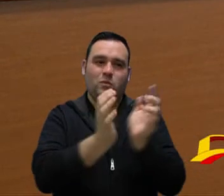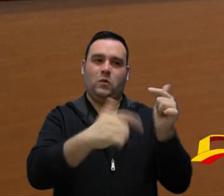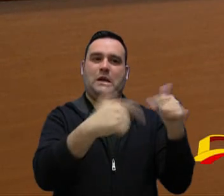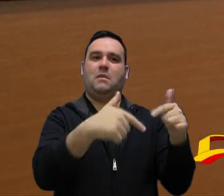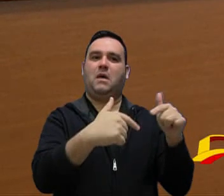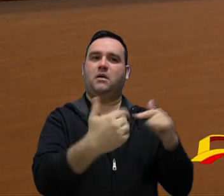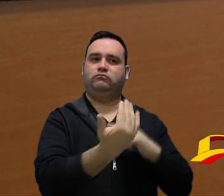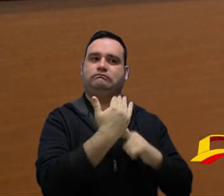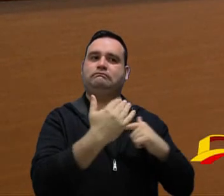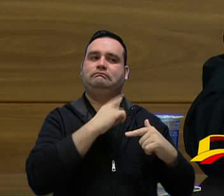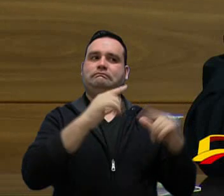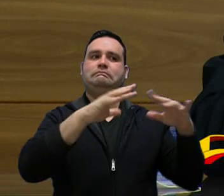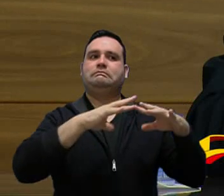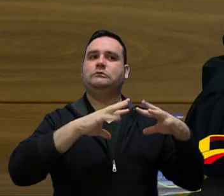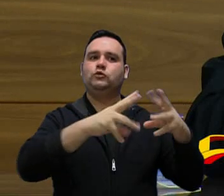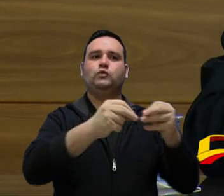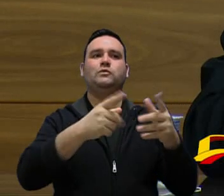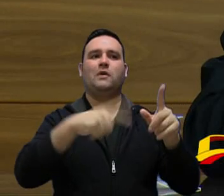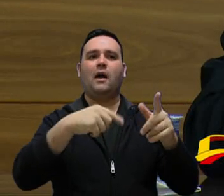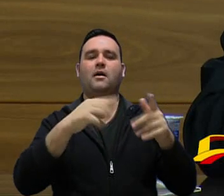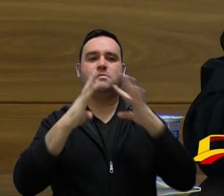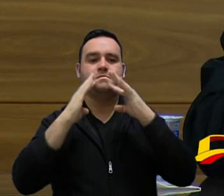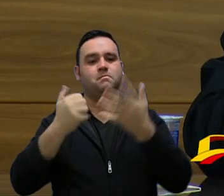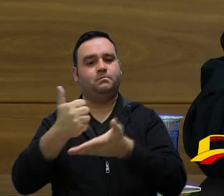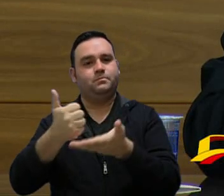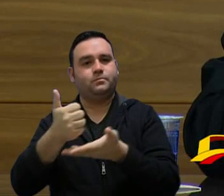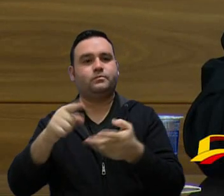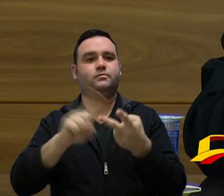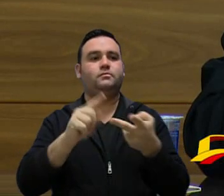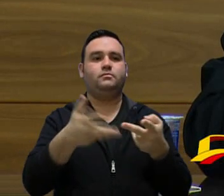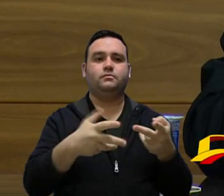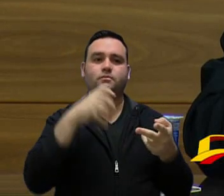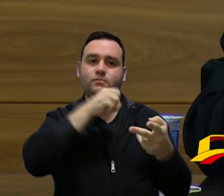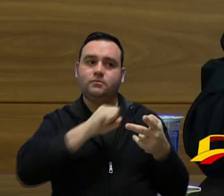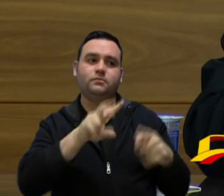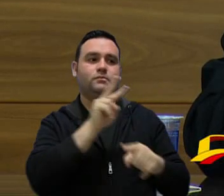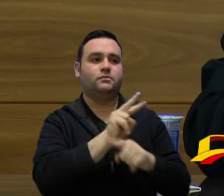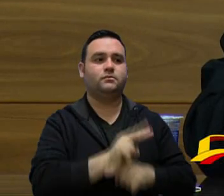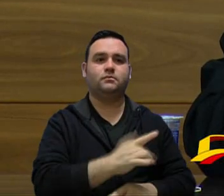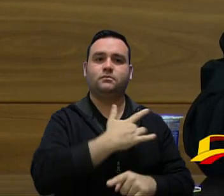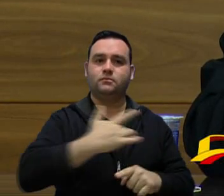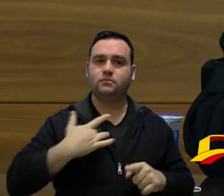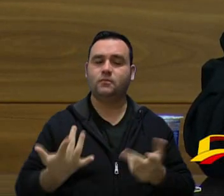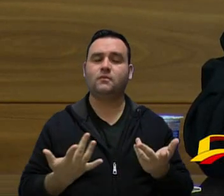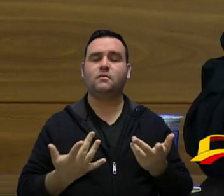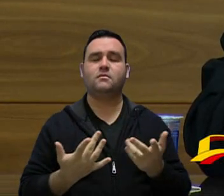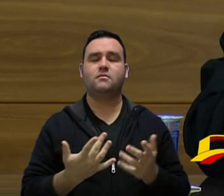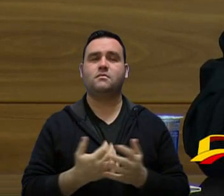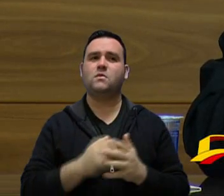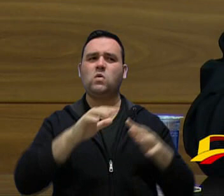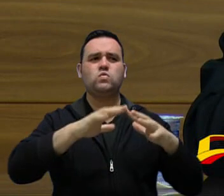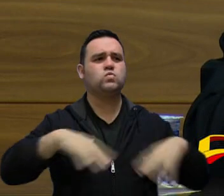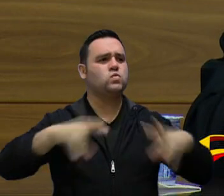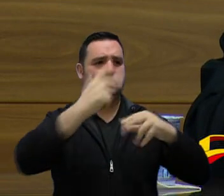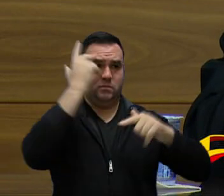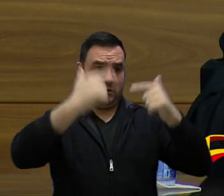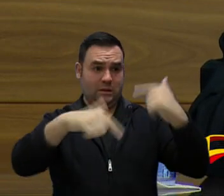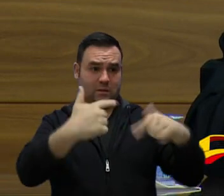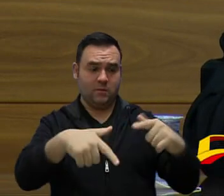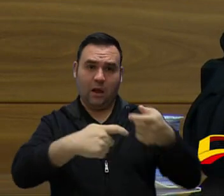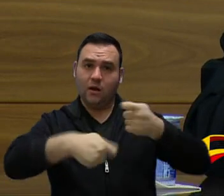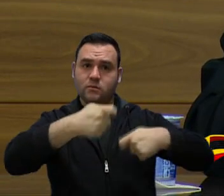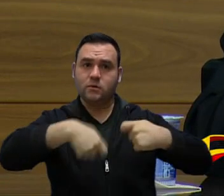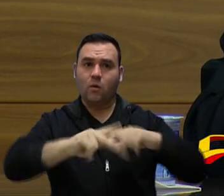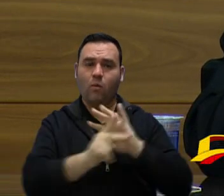minha equipe atenção básica área de urgência e emergência vigilância em saúde todo o pessoal